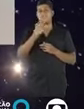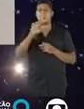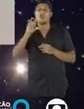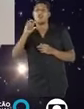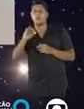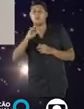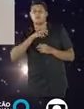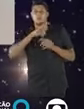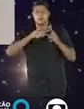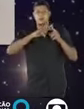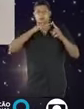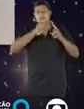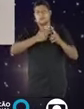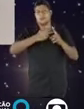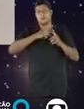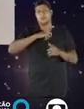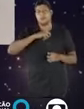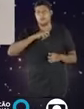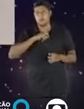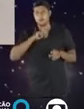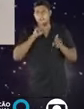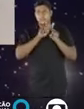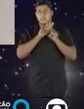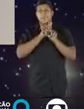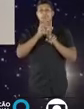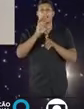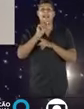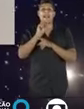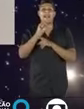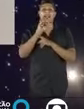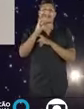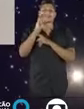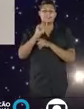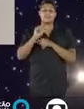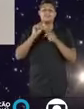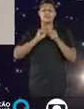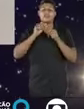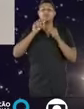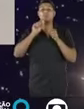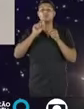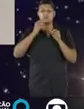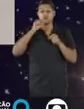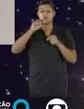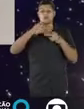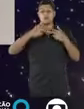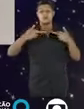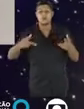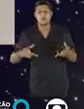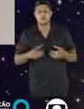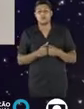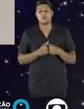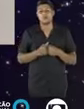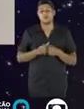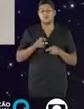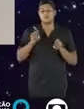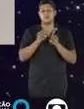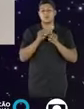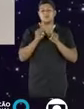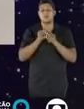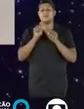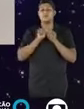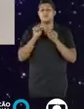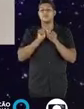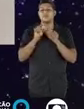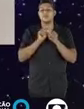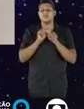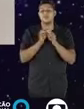teores aí nesse caroço do abacate. E na casca do abacate, né, a gente pode fazer outras coisas, ou servir de adubo, ou até mesmo fazer